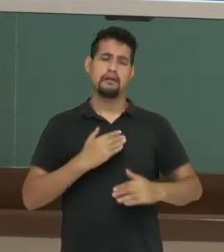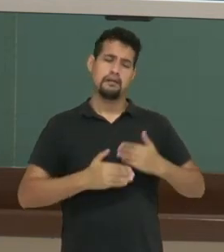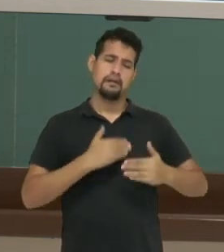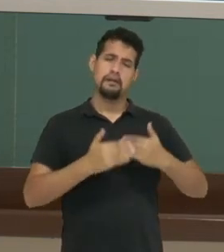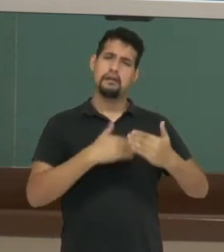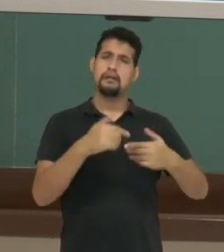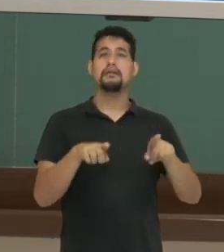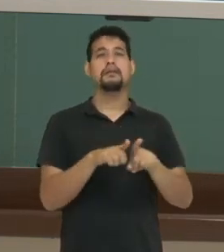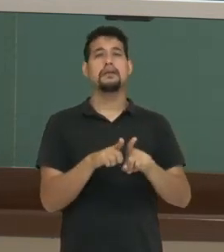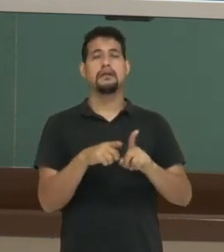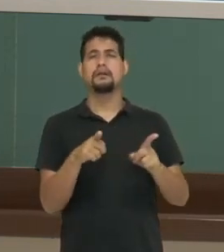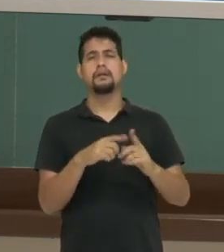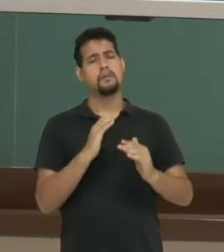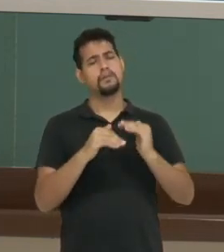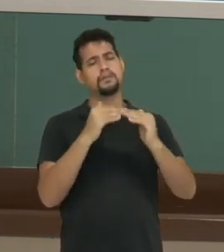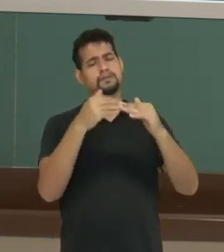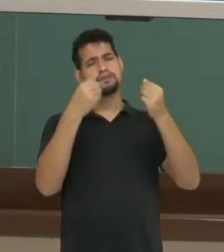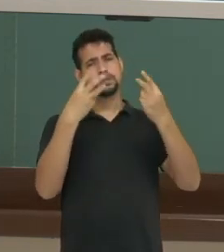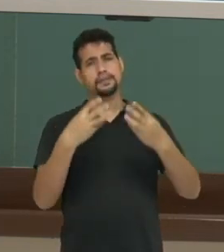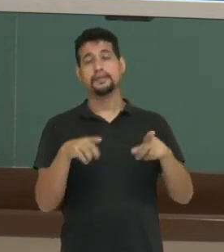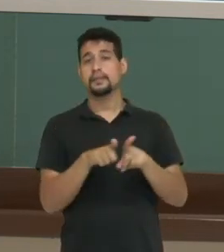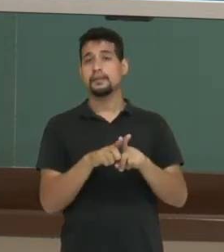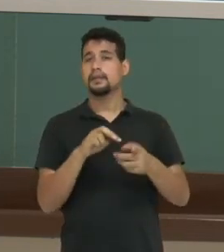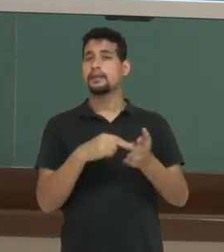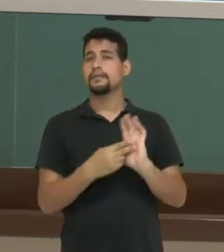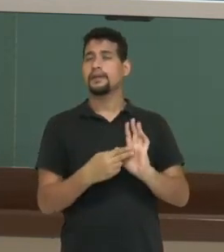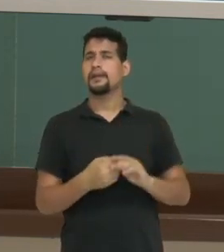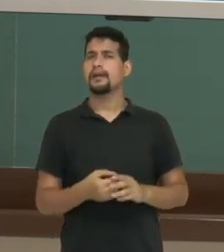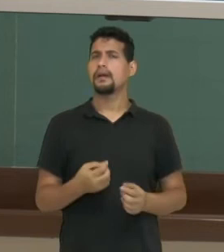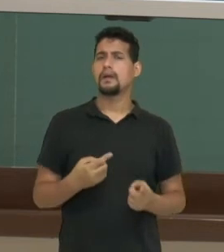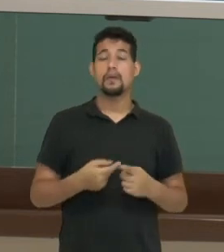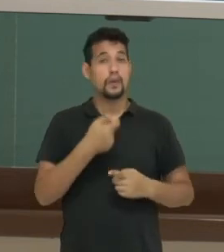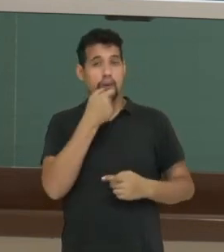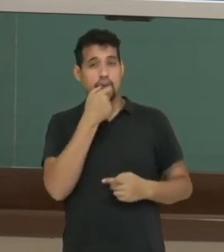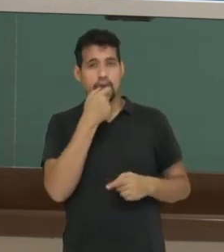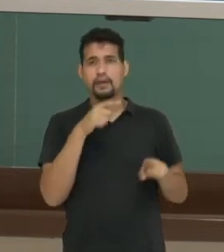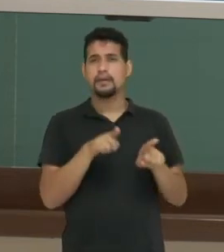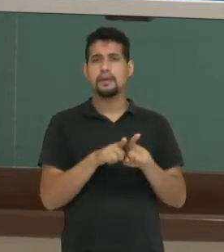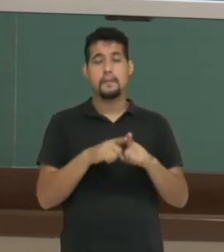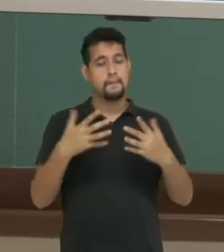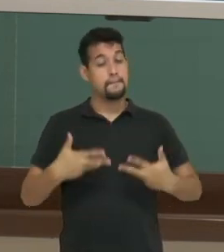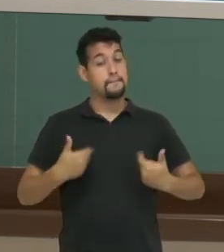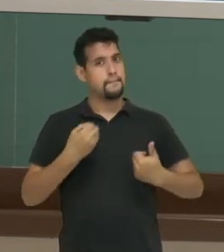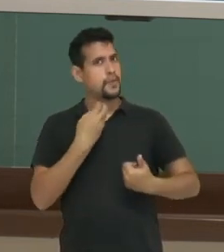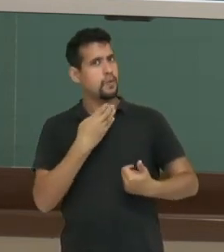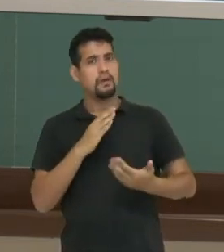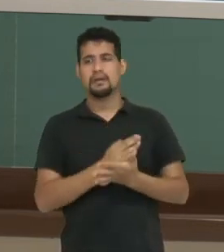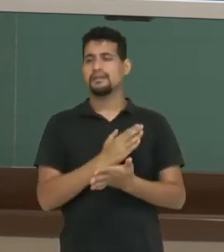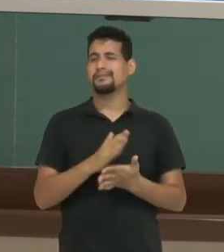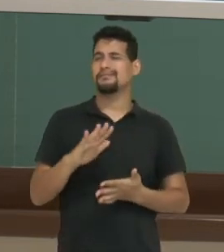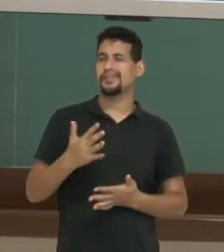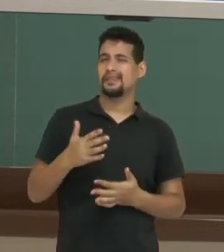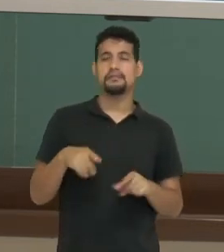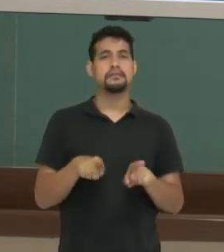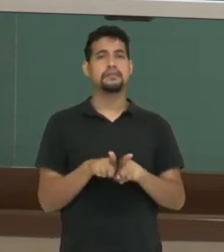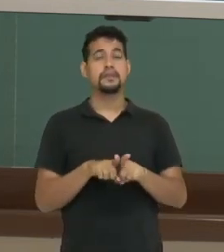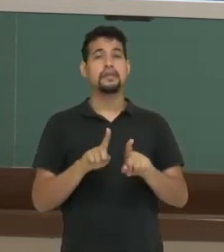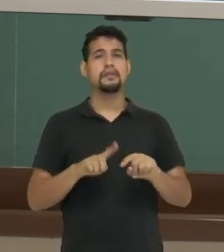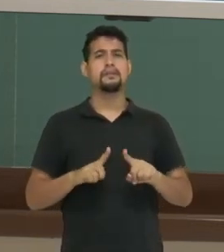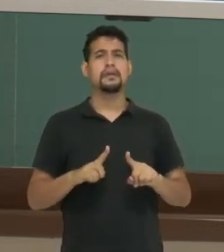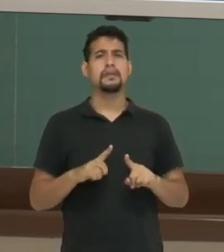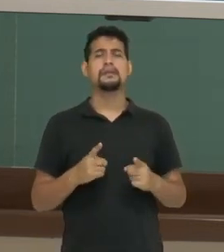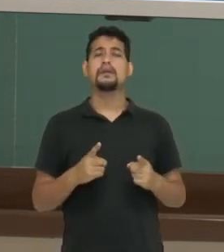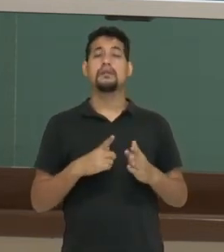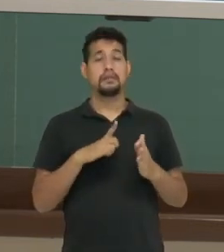cima dessa subjetividade. Muitas vezes para um árbitro pode ser excelente, para outro nem tanto. Então, com